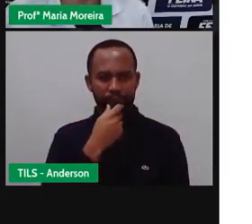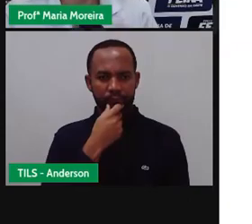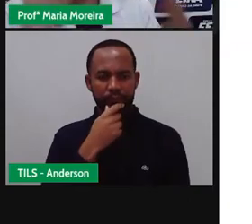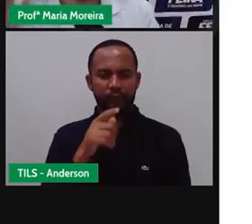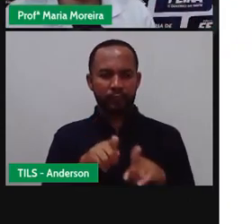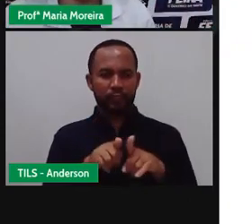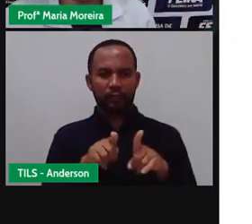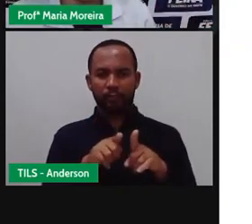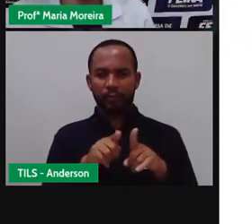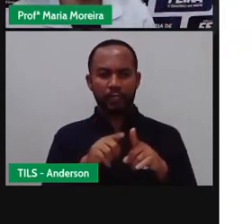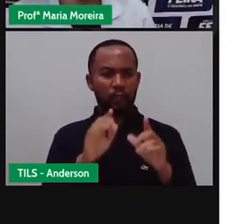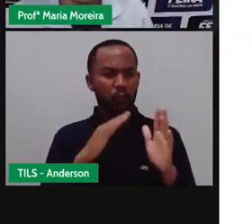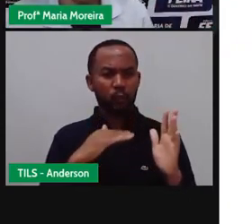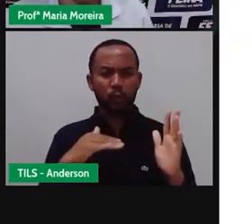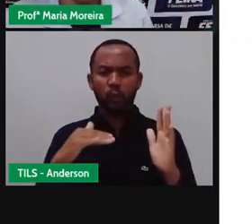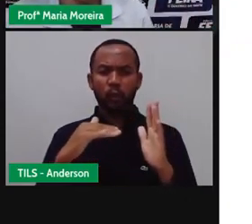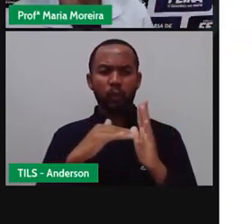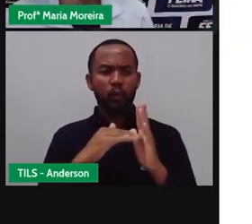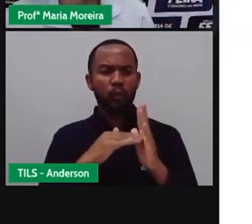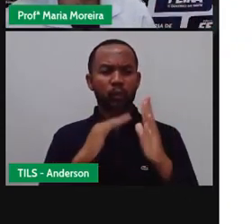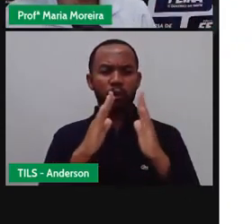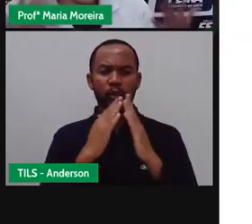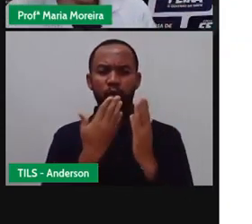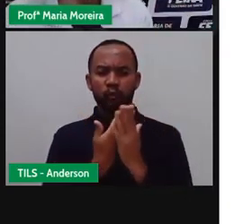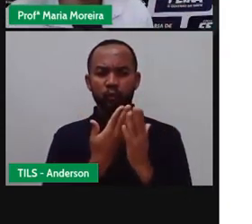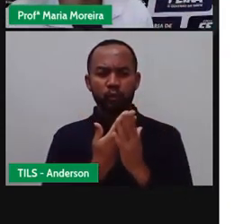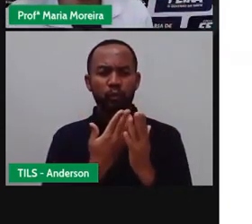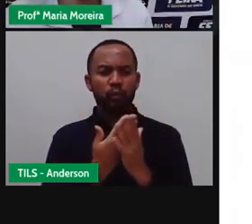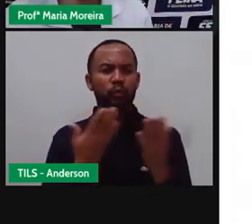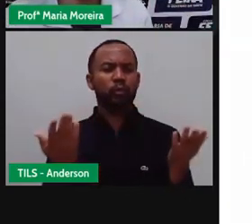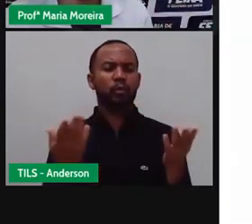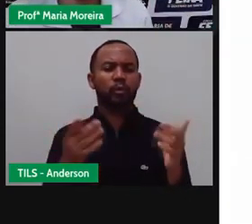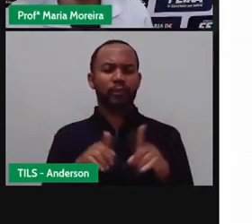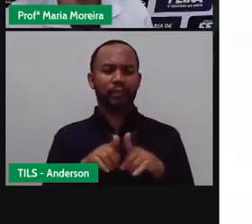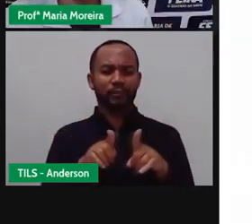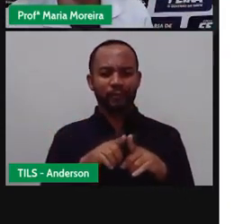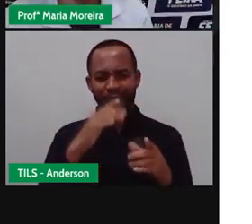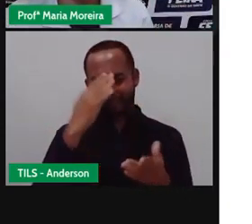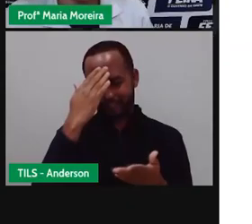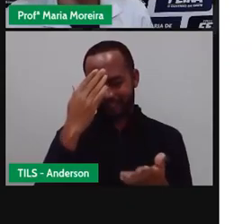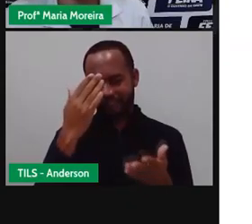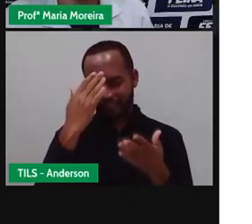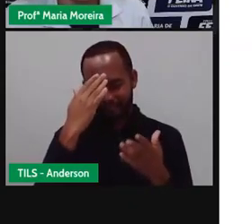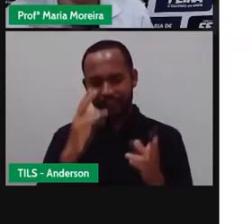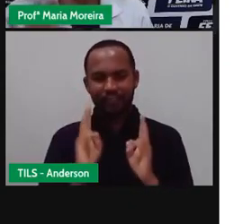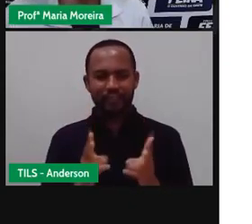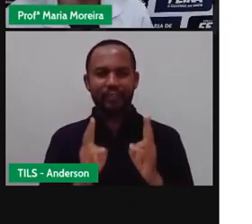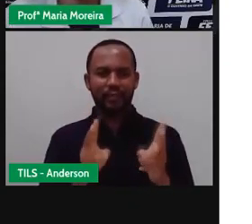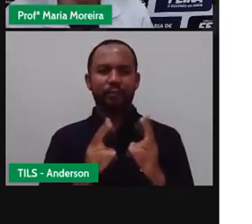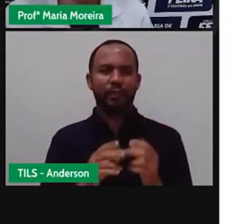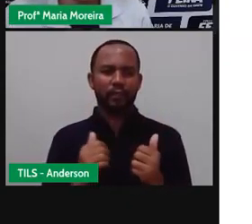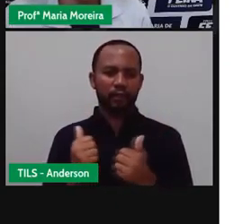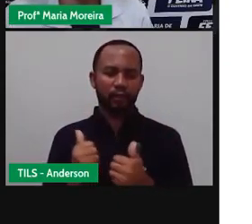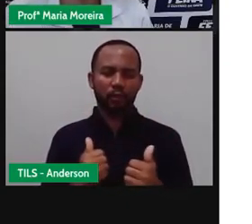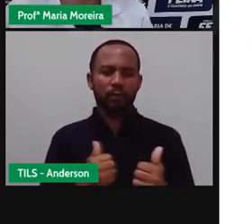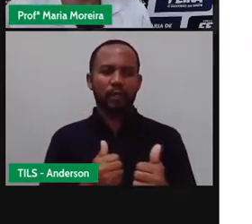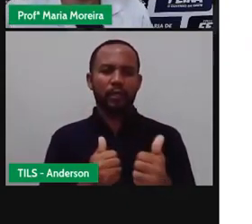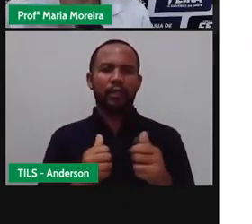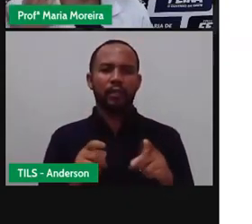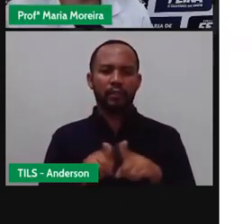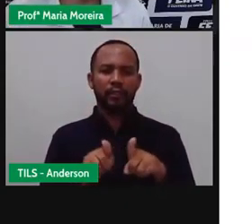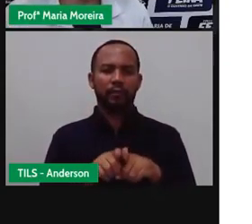ao final de todo esse período aqui de aulas remotas e agradecer aí a vocês que estavam assistindo a gente, acompanhando as nossas